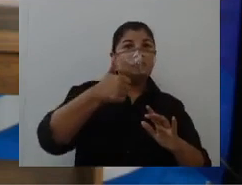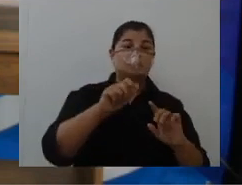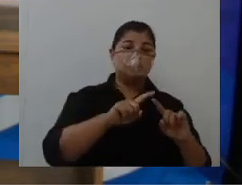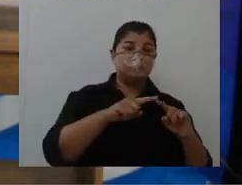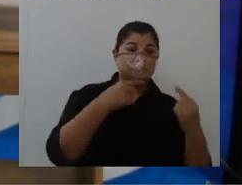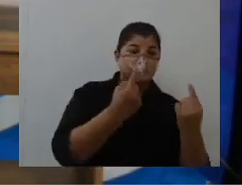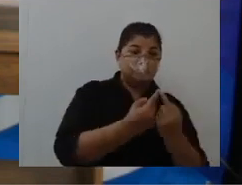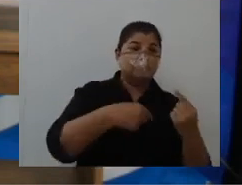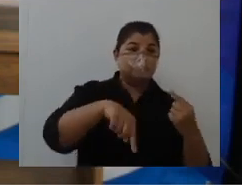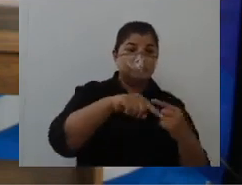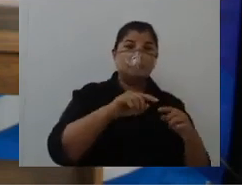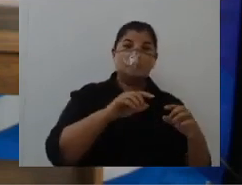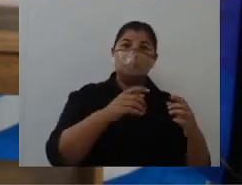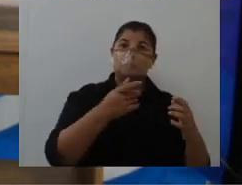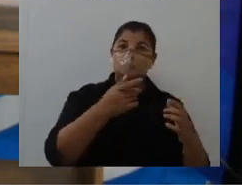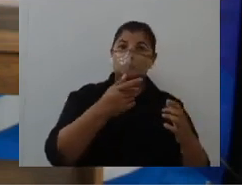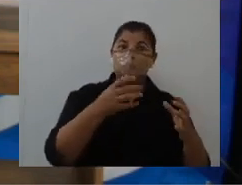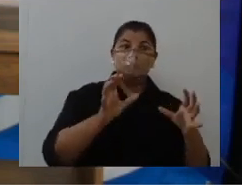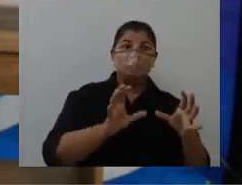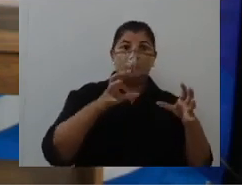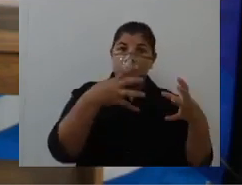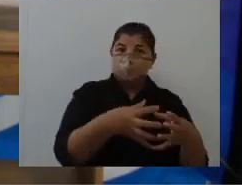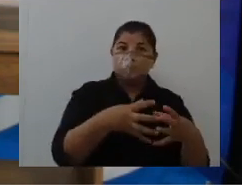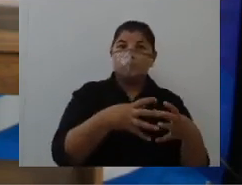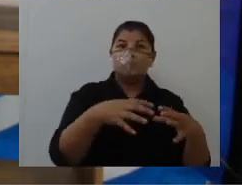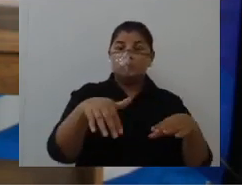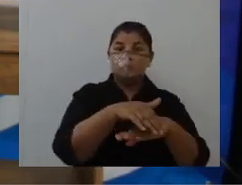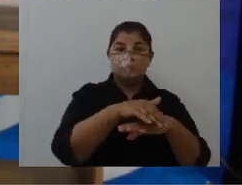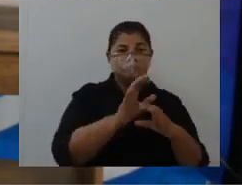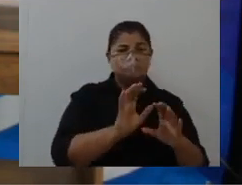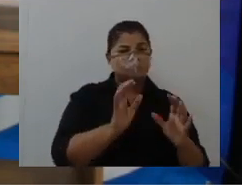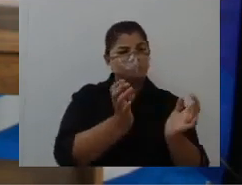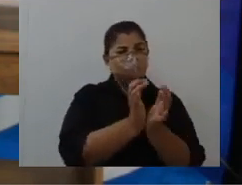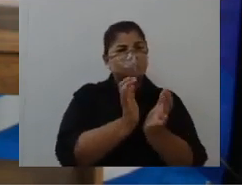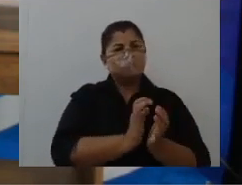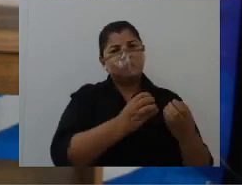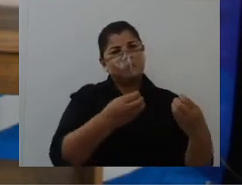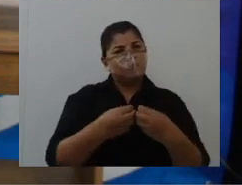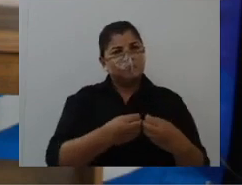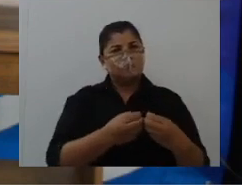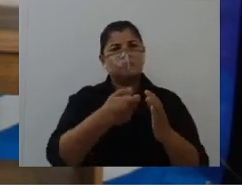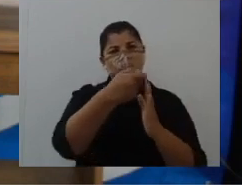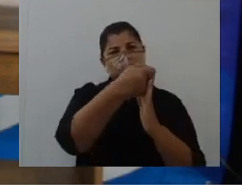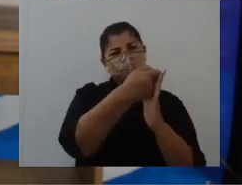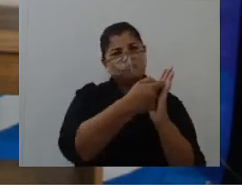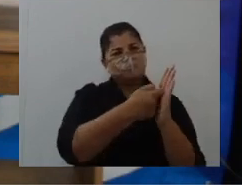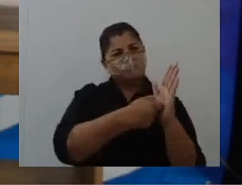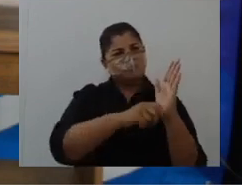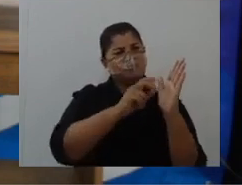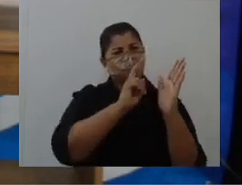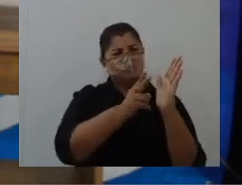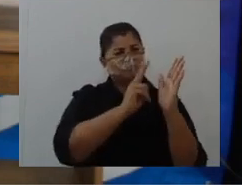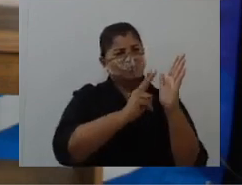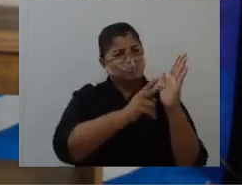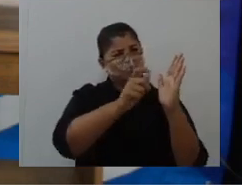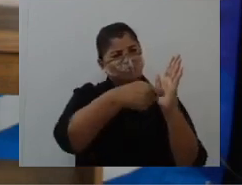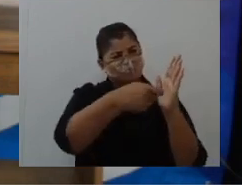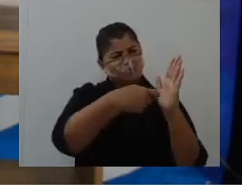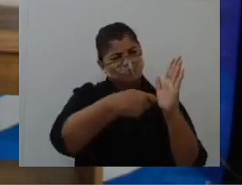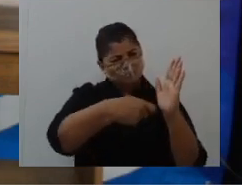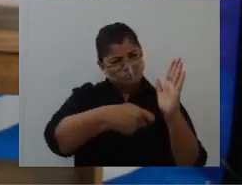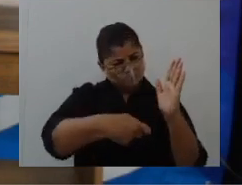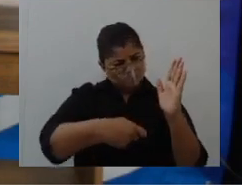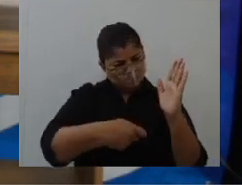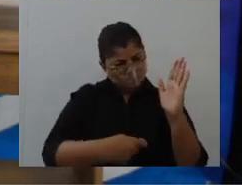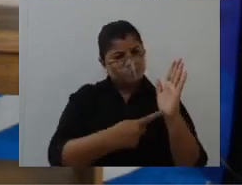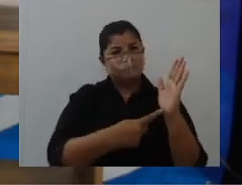vizinhos, e escrevem um abaixo-assinado, que é um outro gênero textual, não tem muito mais força? Perceberam? Então, o gênero,